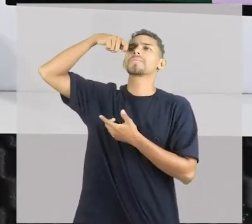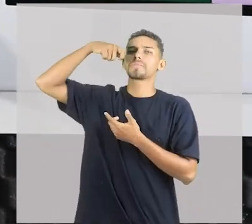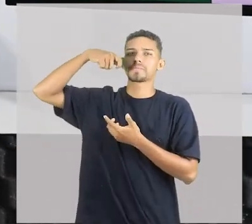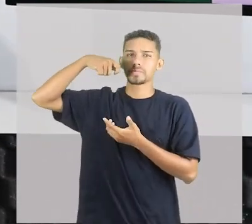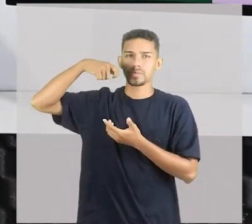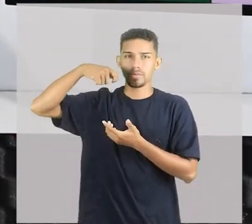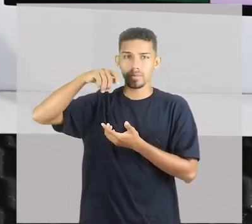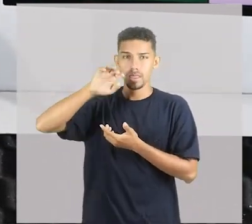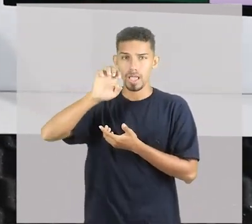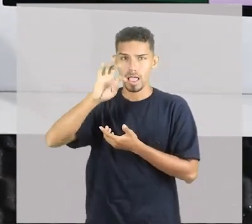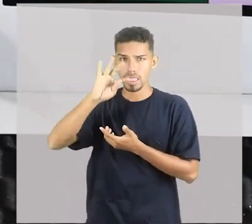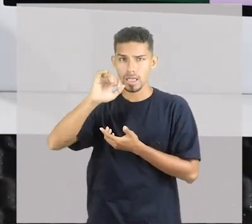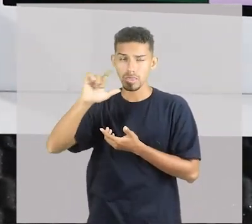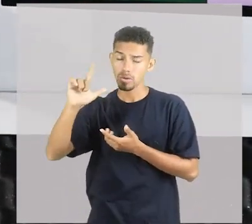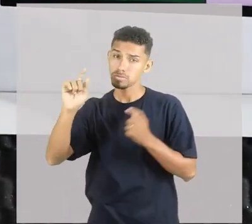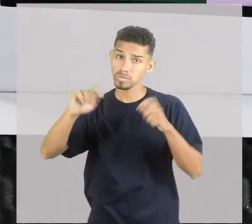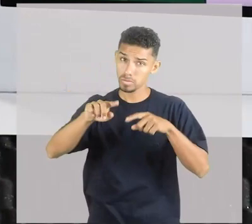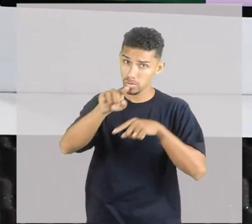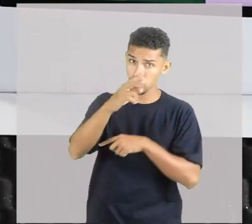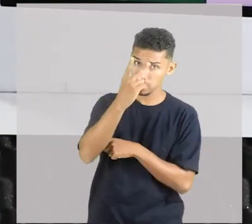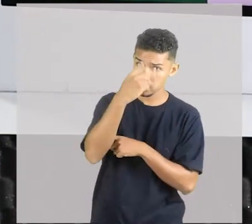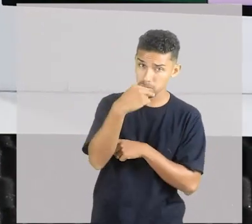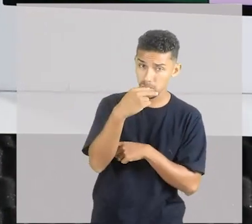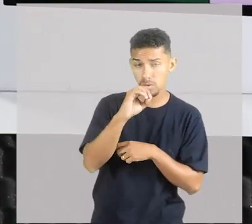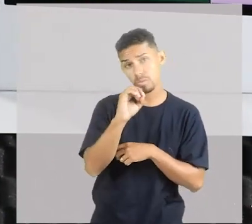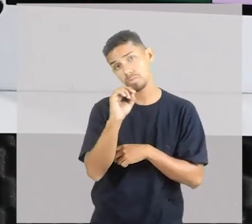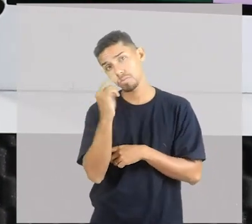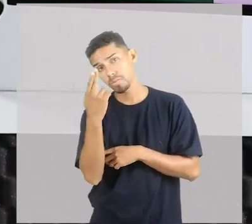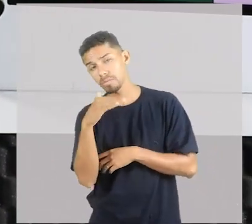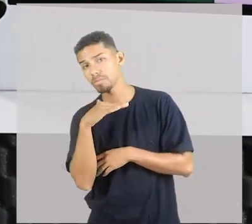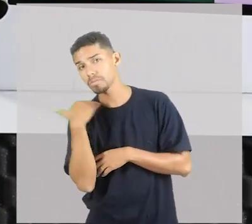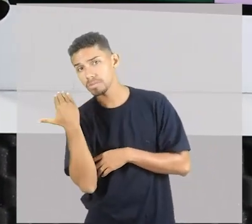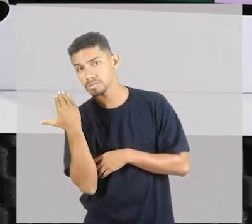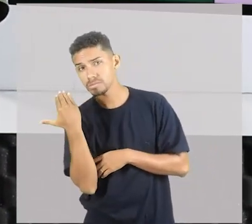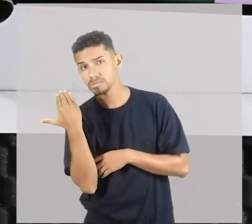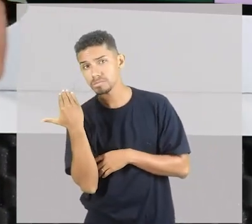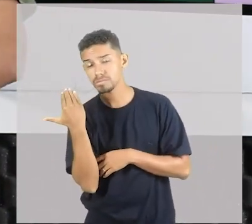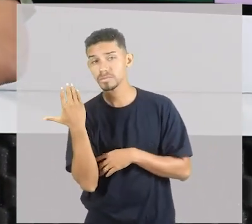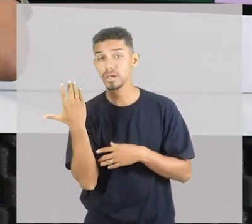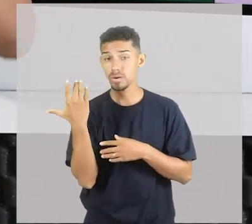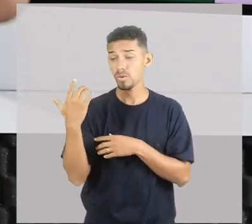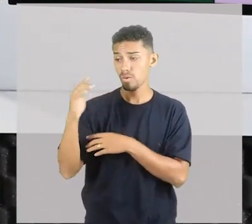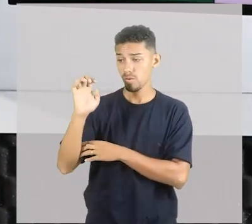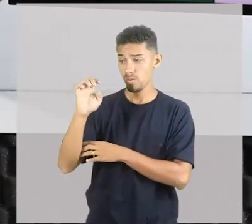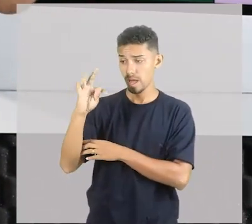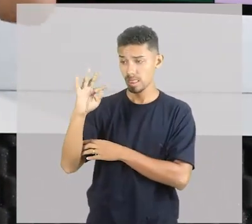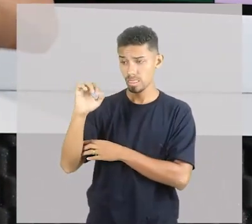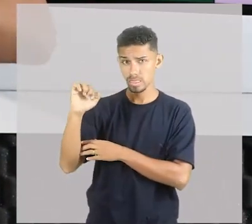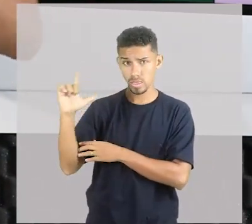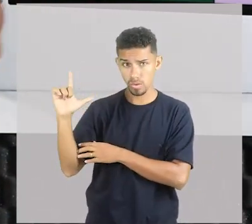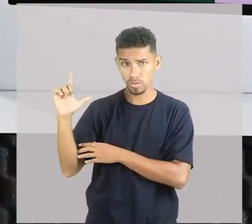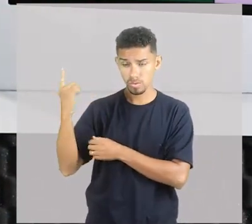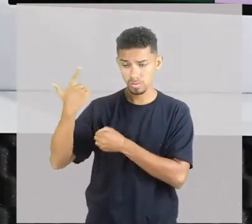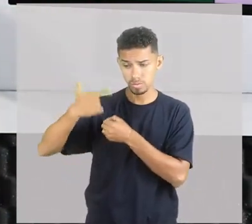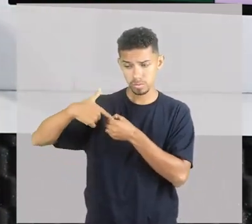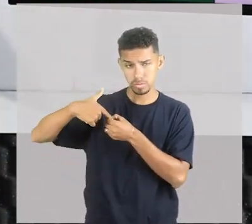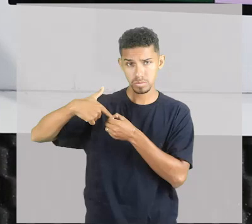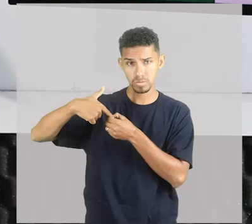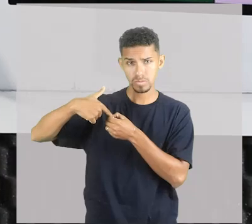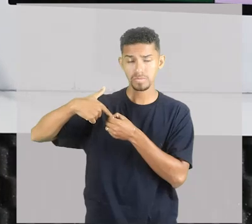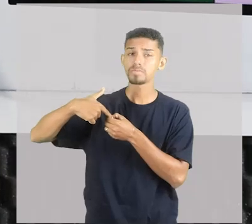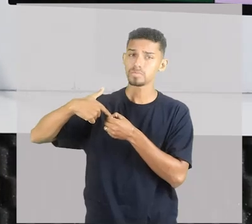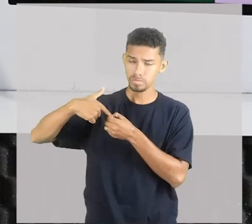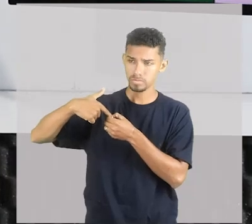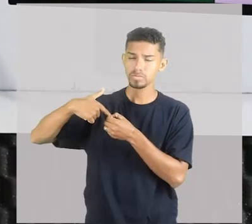morrer. O etanol, ele é utilizado como combustível. Tá certo? Então era muito comum, por exemplo, na Fórmula Indy, se